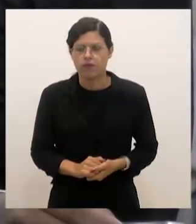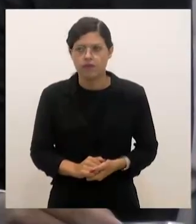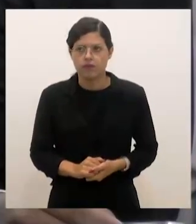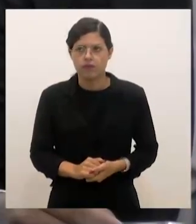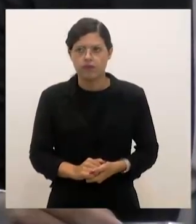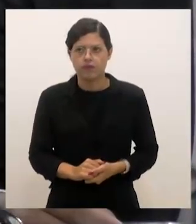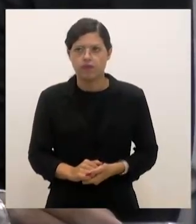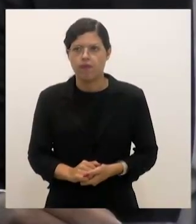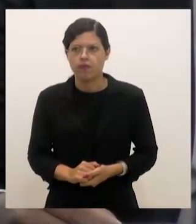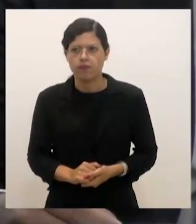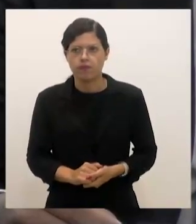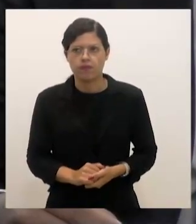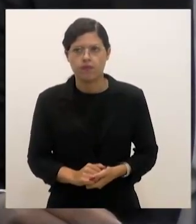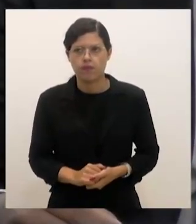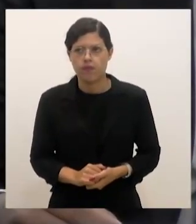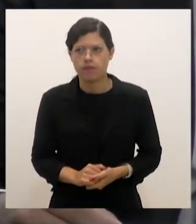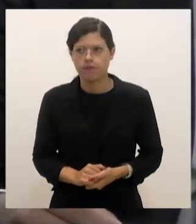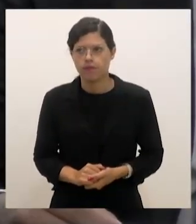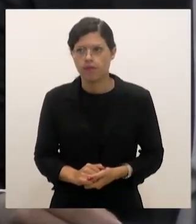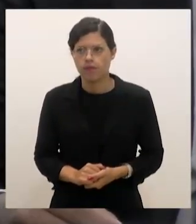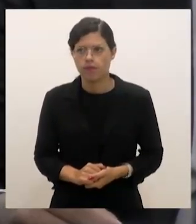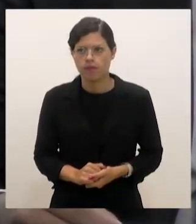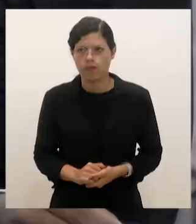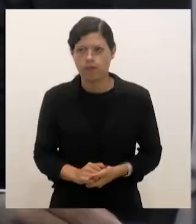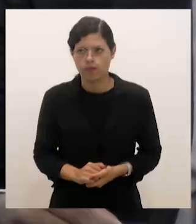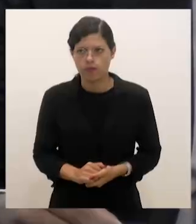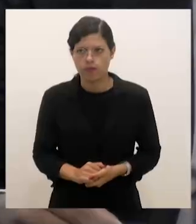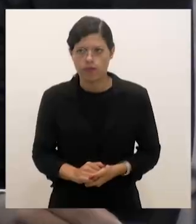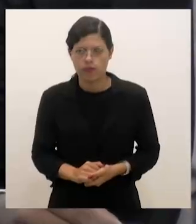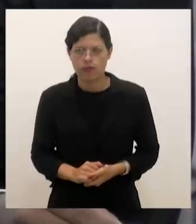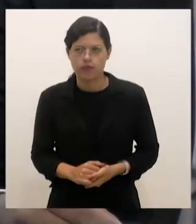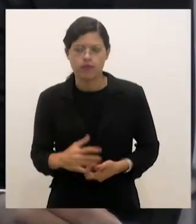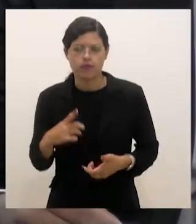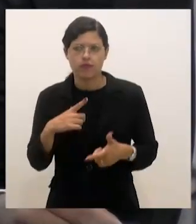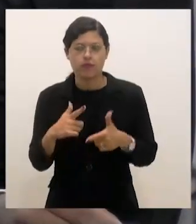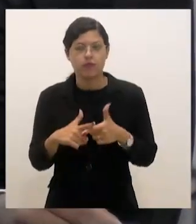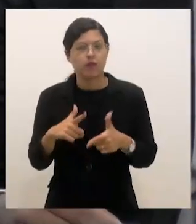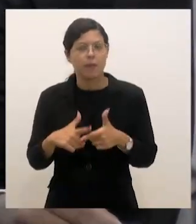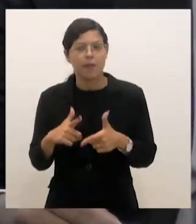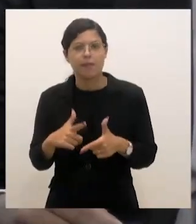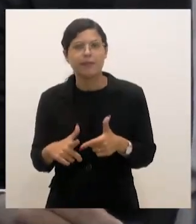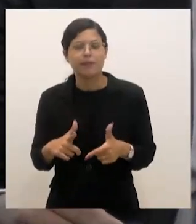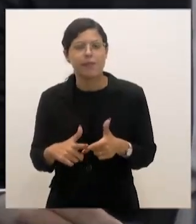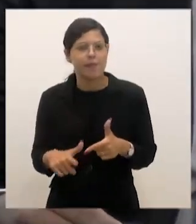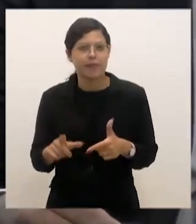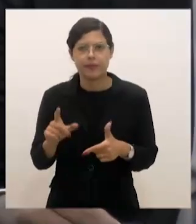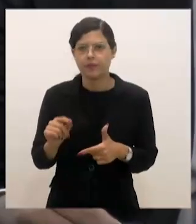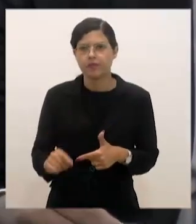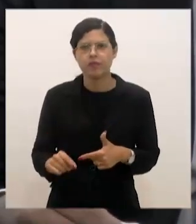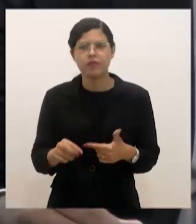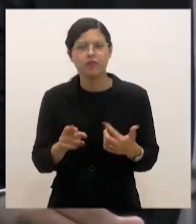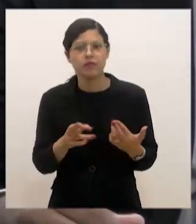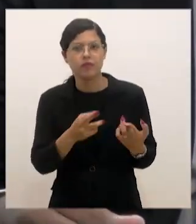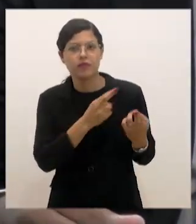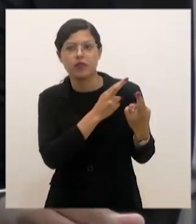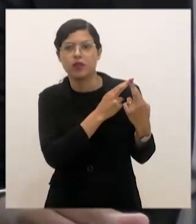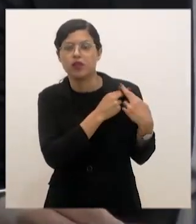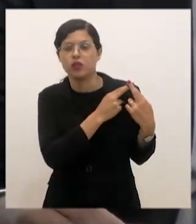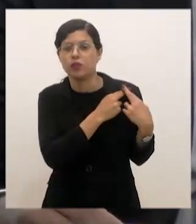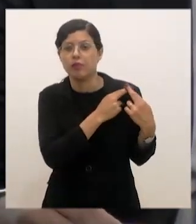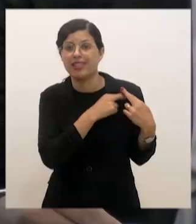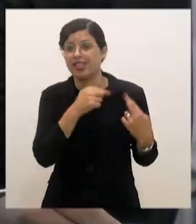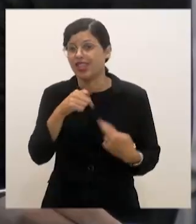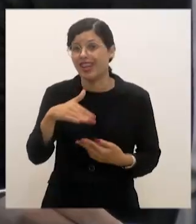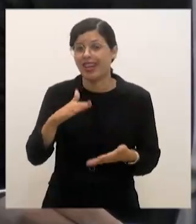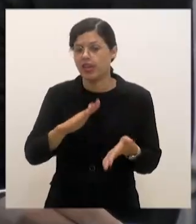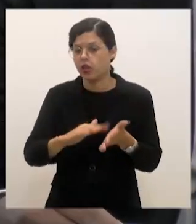Existe um gap, um vácuo ali, de competência da retirada dessas embarcações.